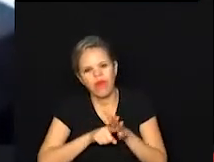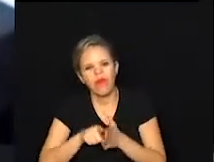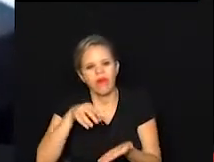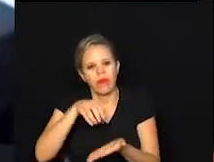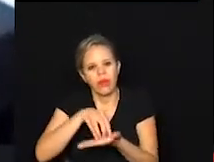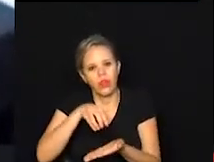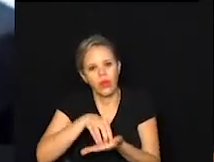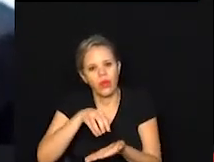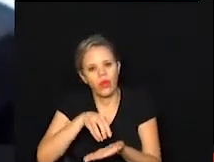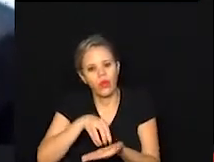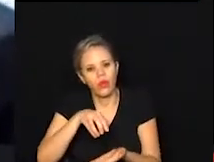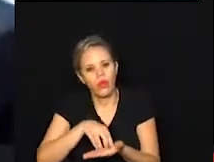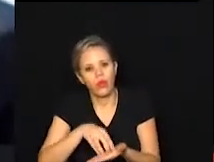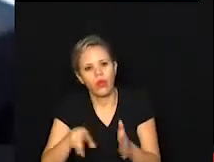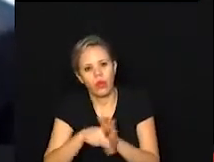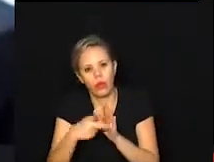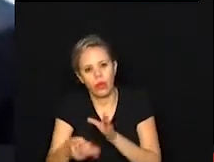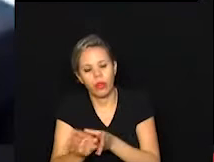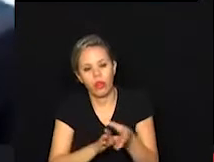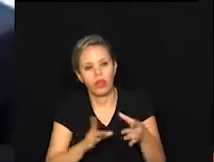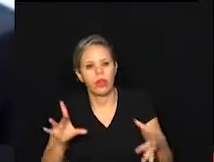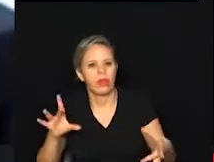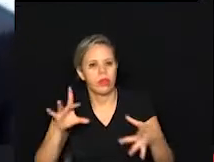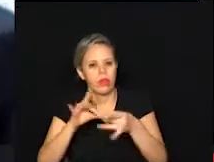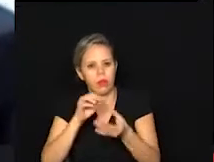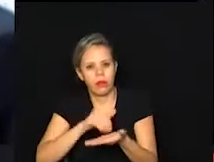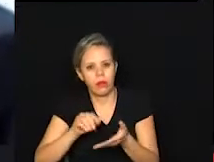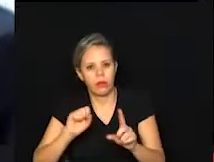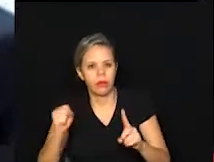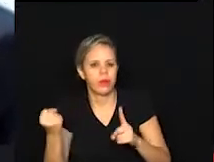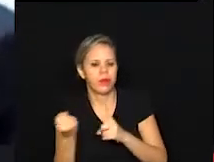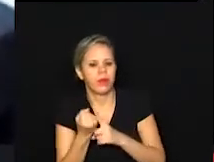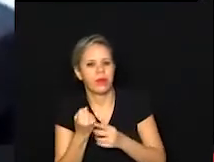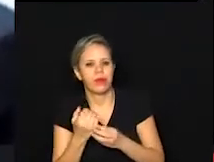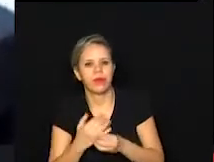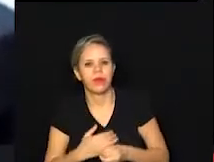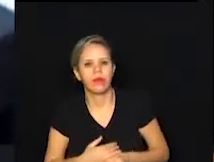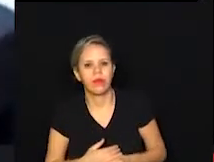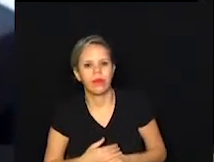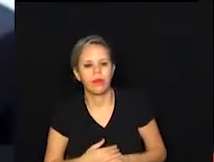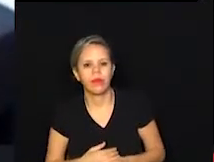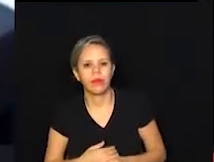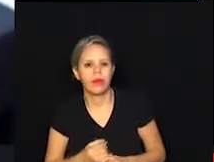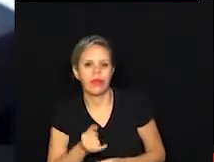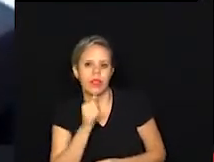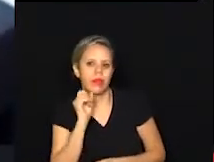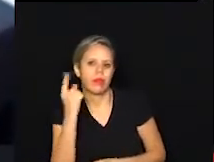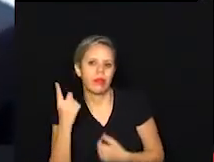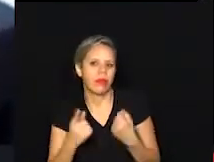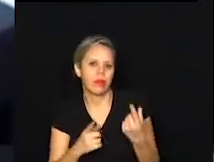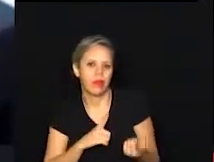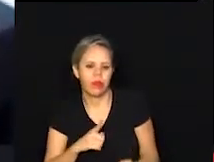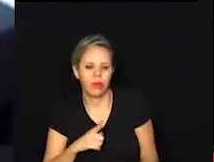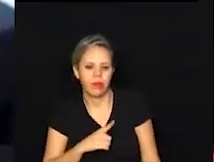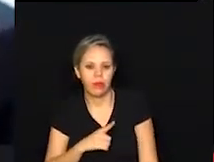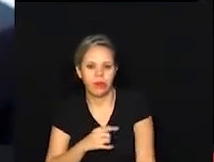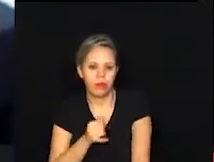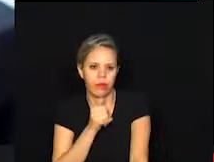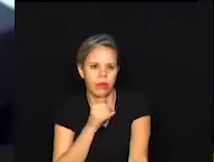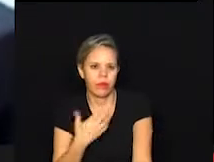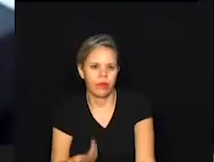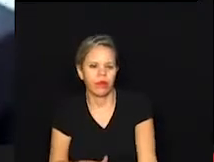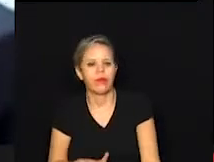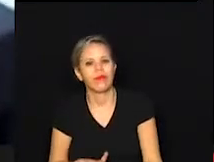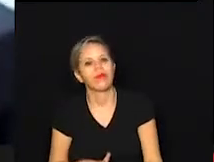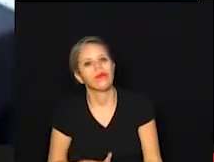vai funcionar em parceria com a Secretaria de Assistência, né? Então, caso a gente tenha,